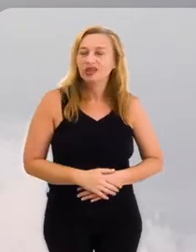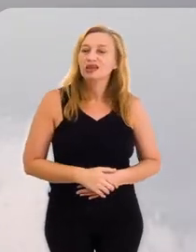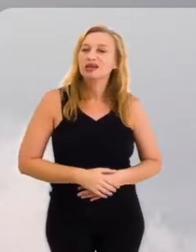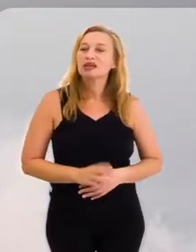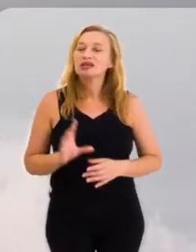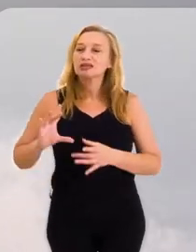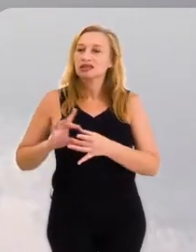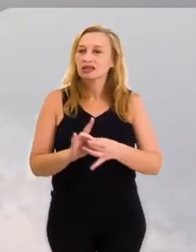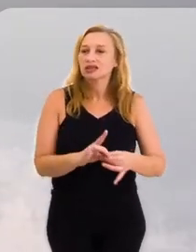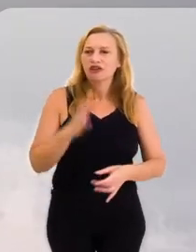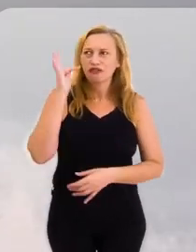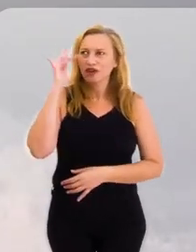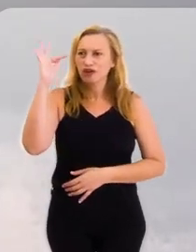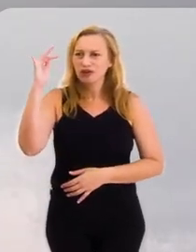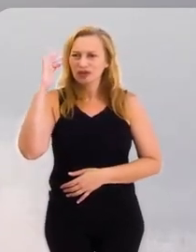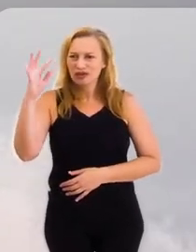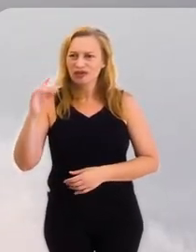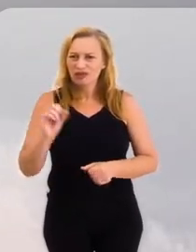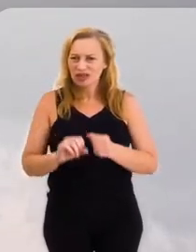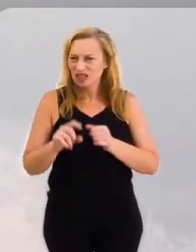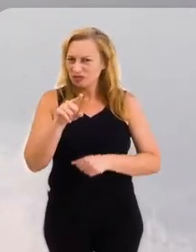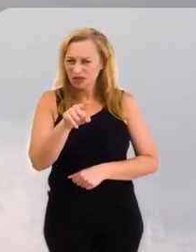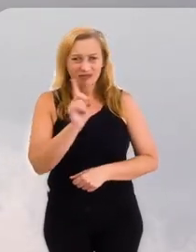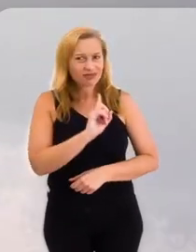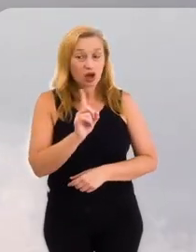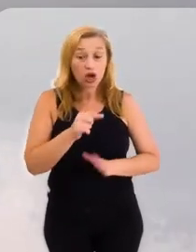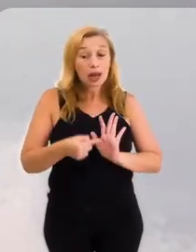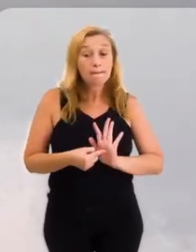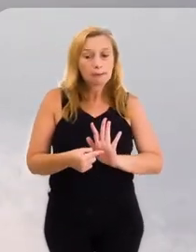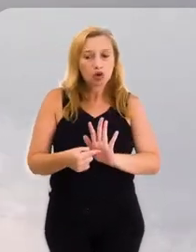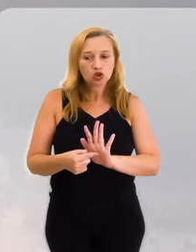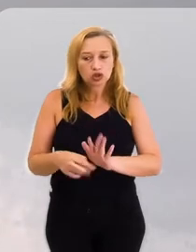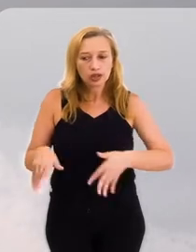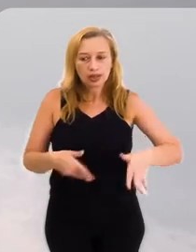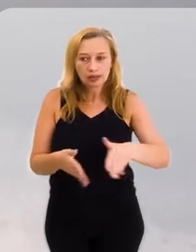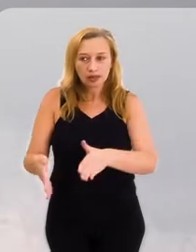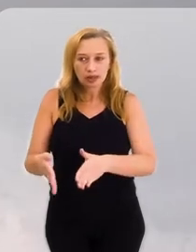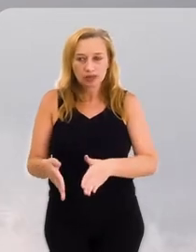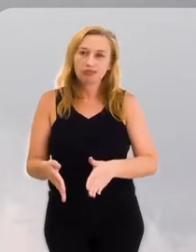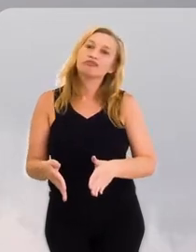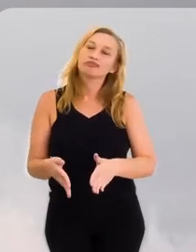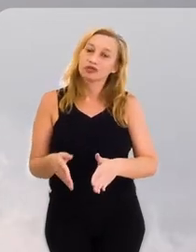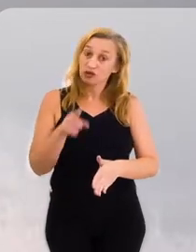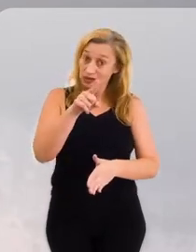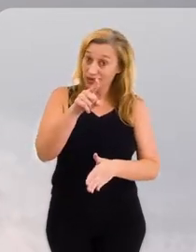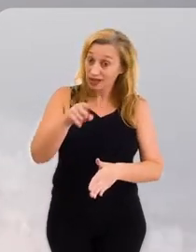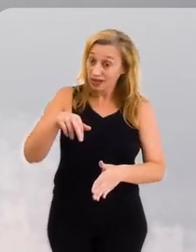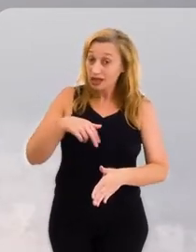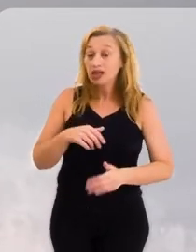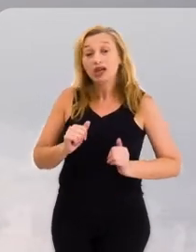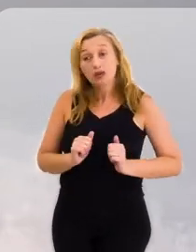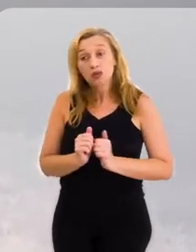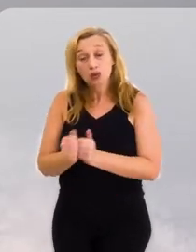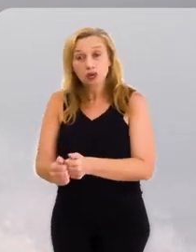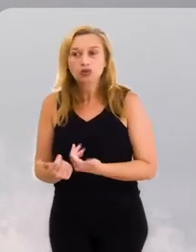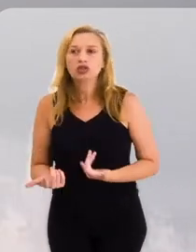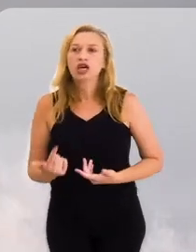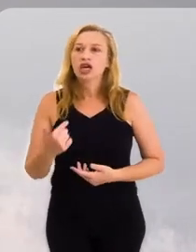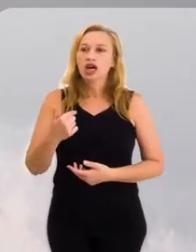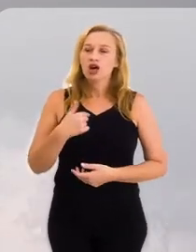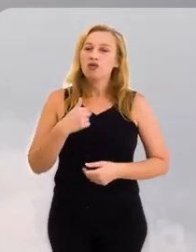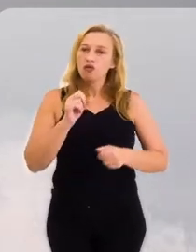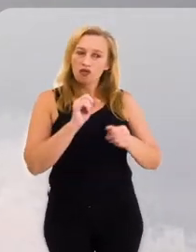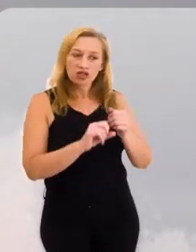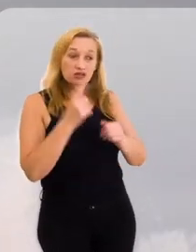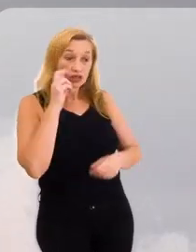sempre retirando o que é um negócio não faz isso e te mostre a possibilidade em carne e você dentro de